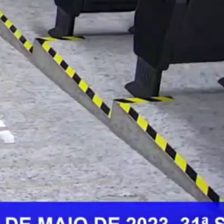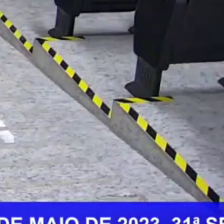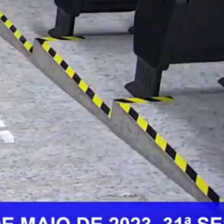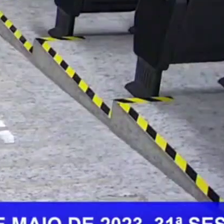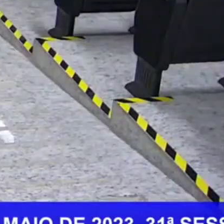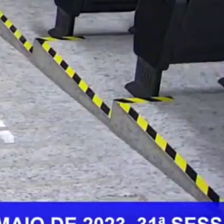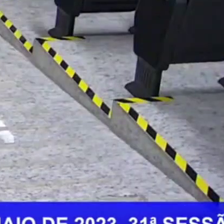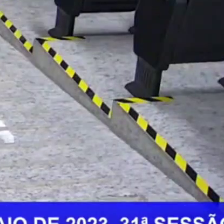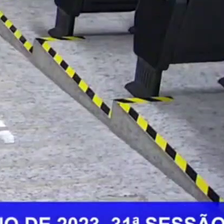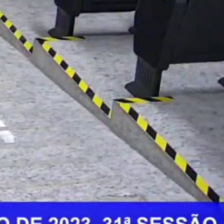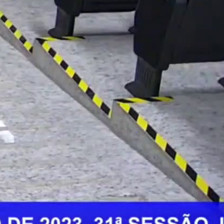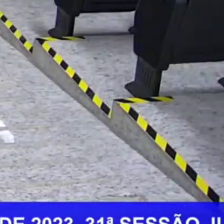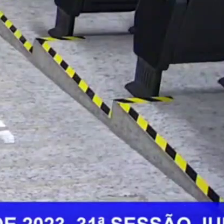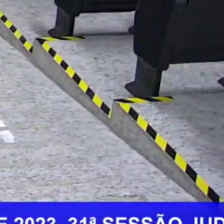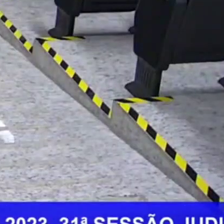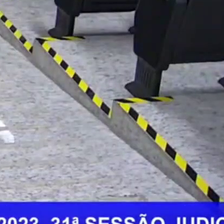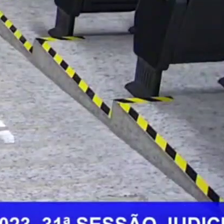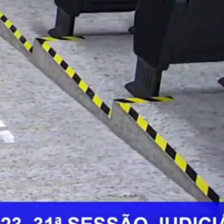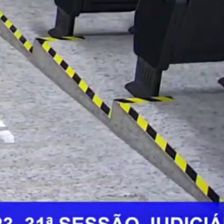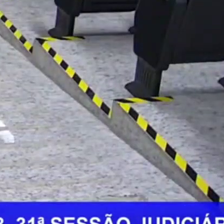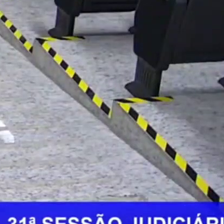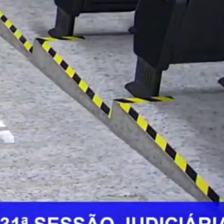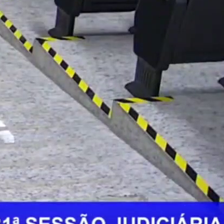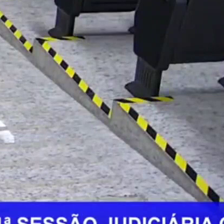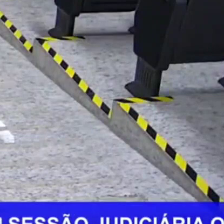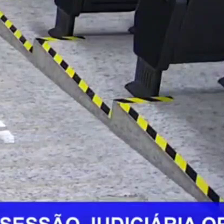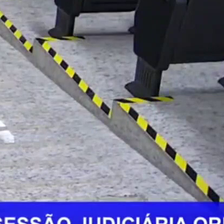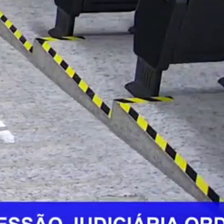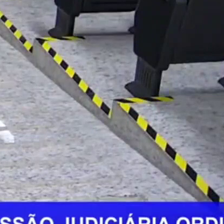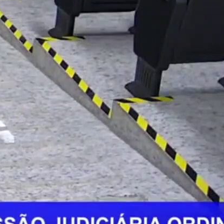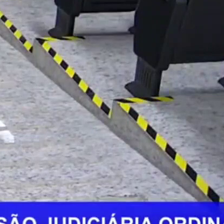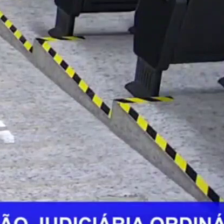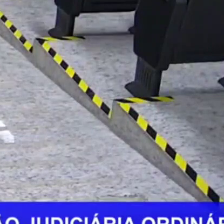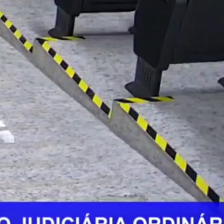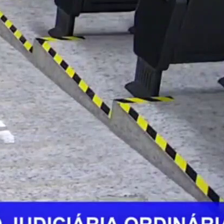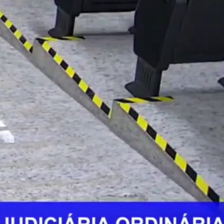Doutora Milena se acomoda em seu lugar.